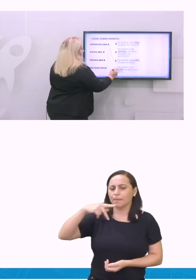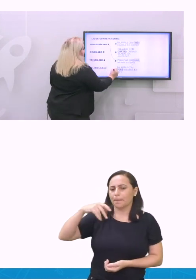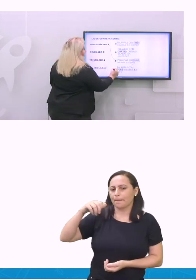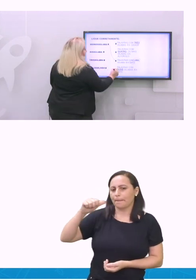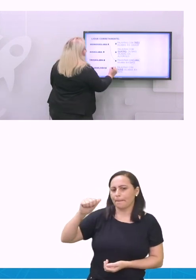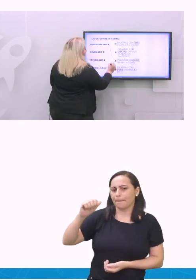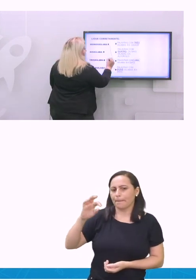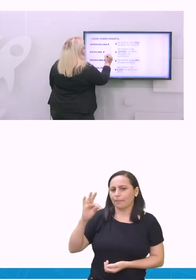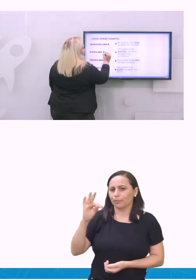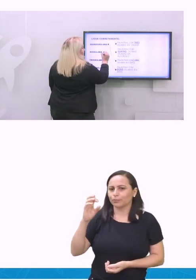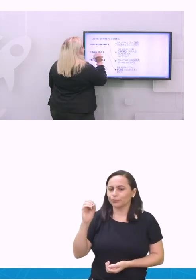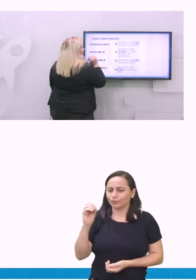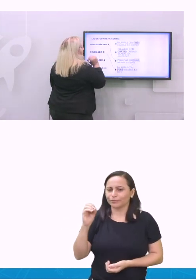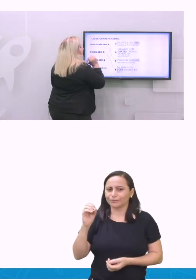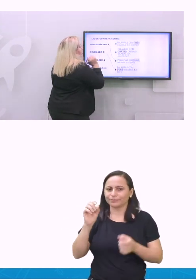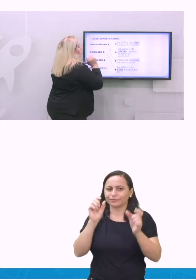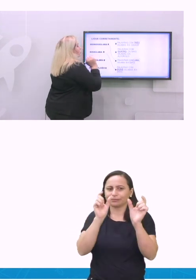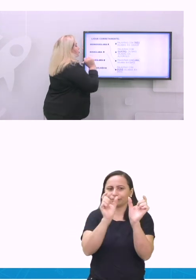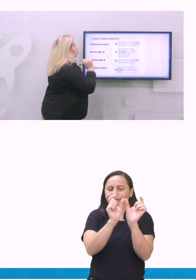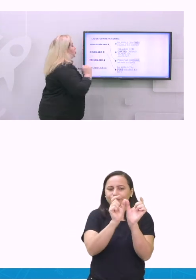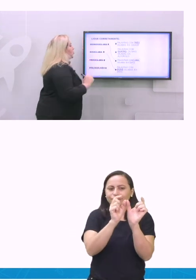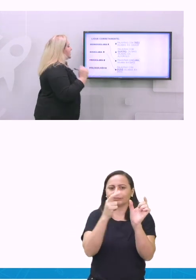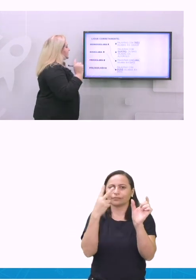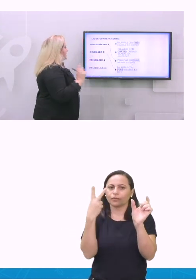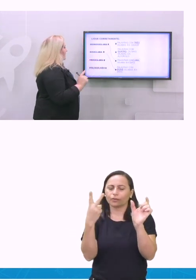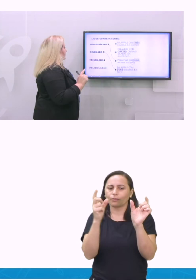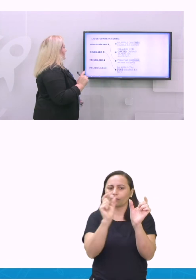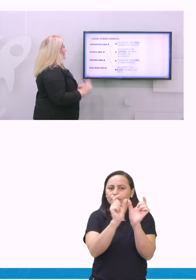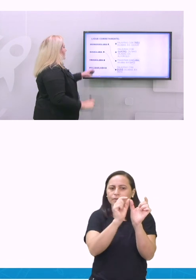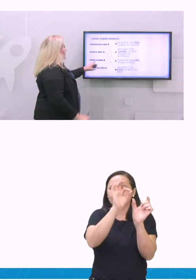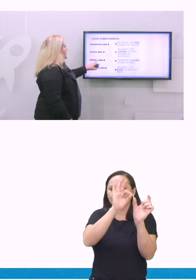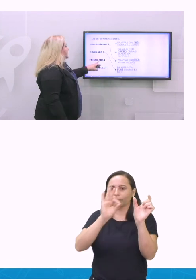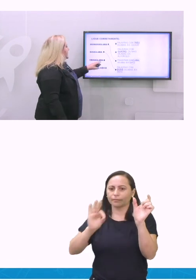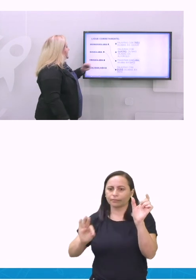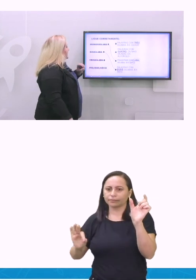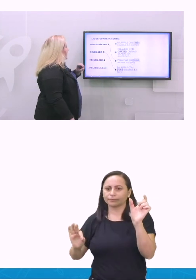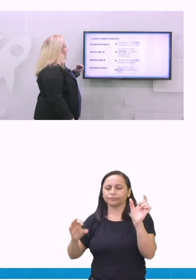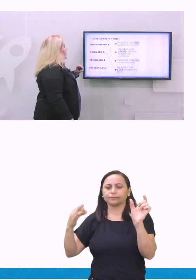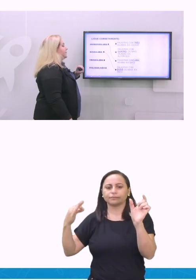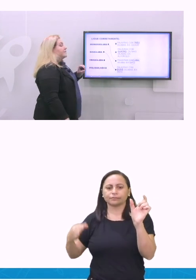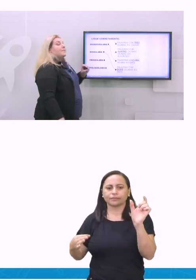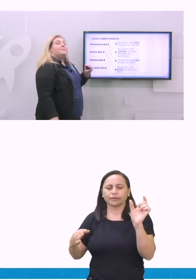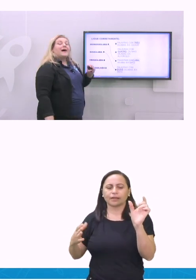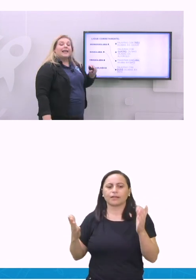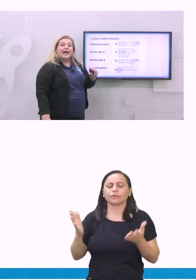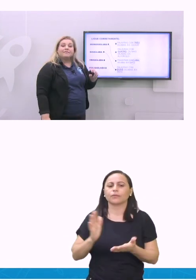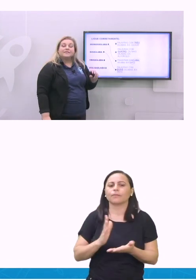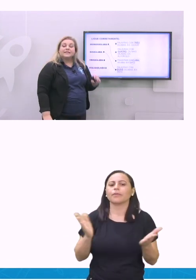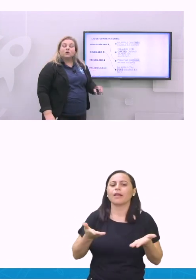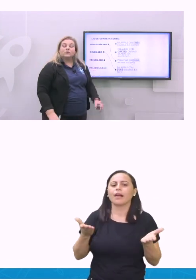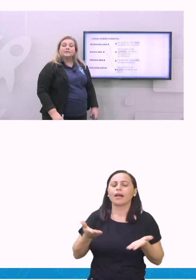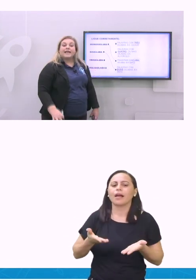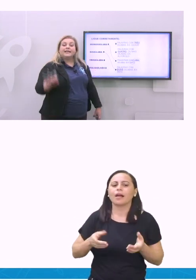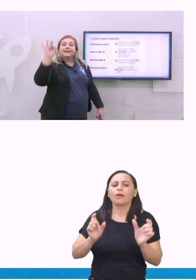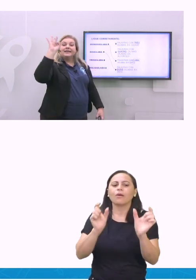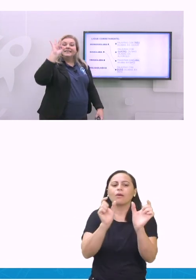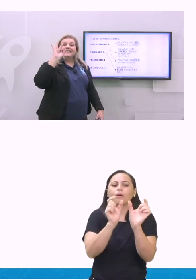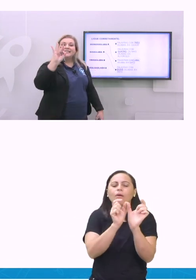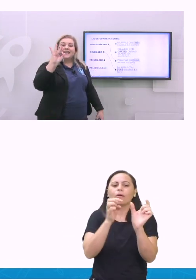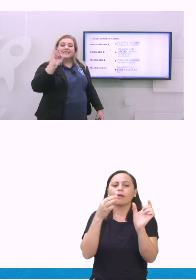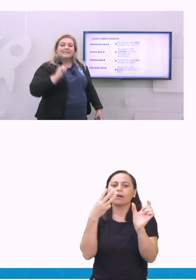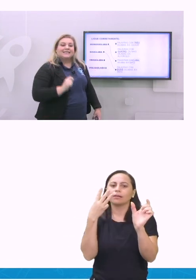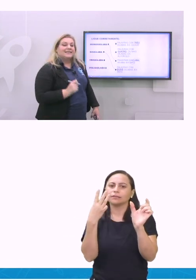ligar. Dissílaba, palavras com 2 sílabas. Trissílaba, palavras que